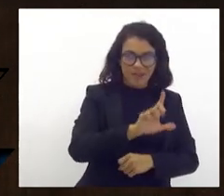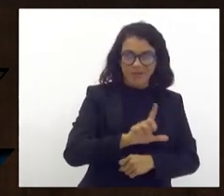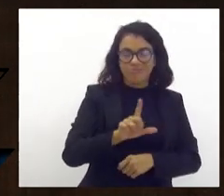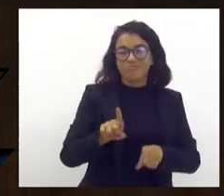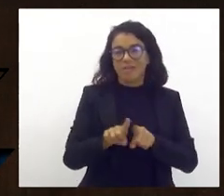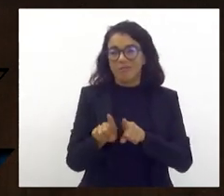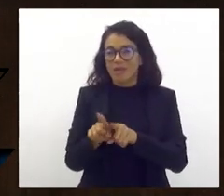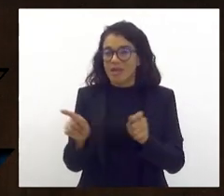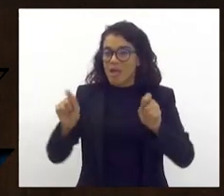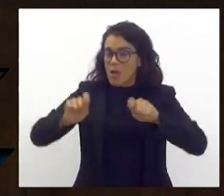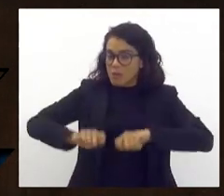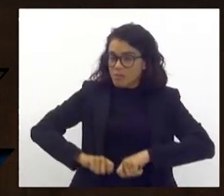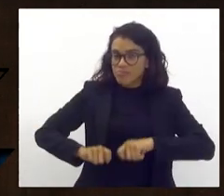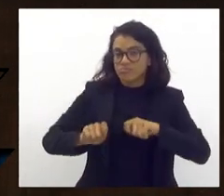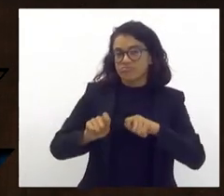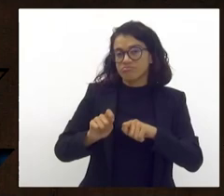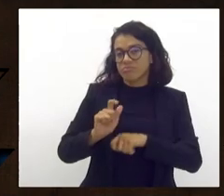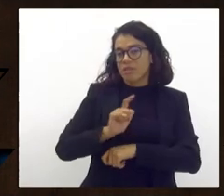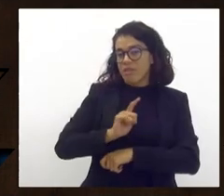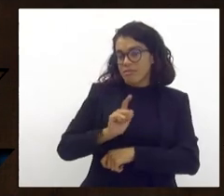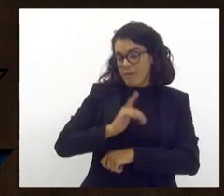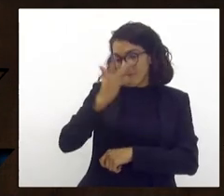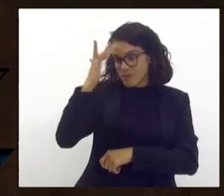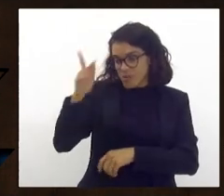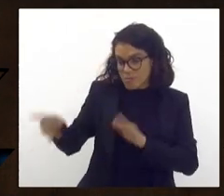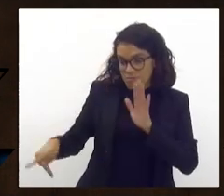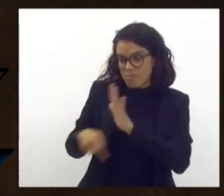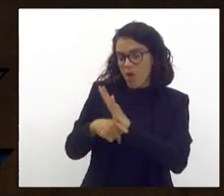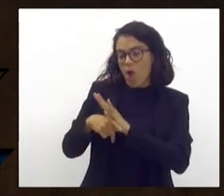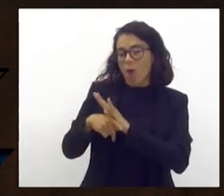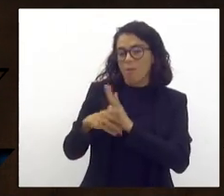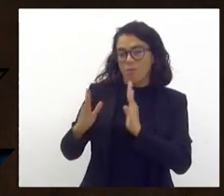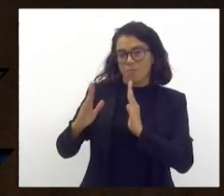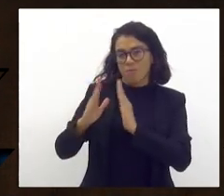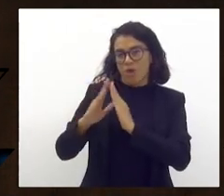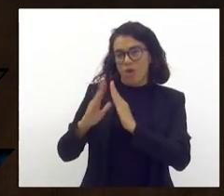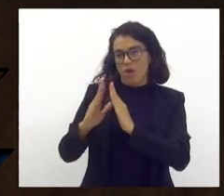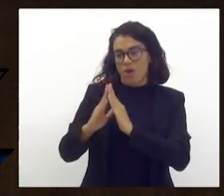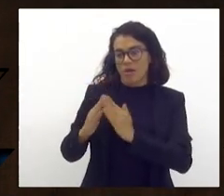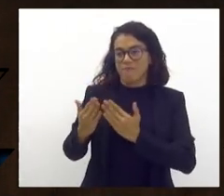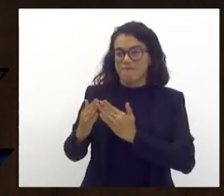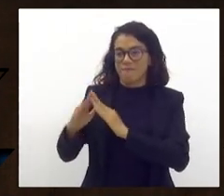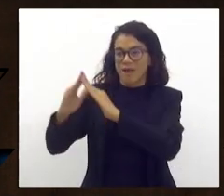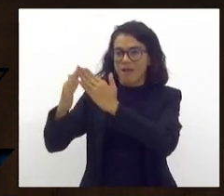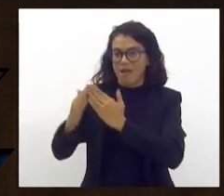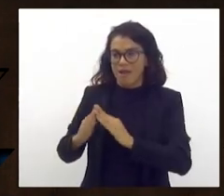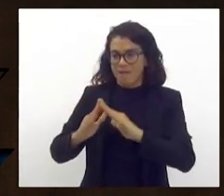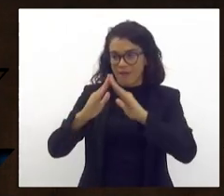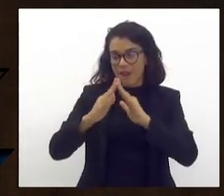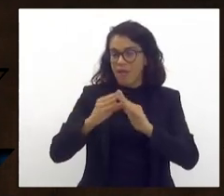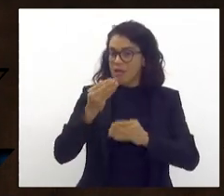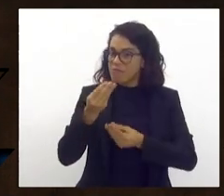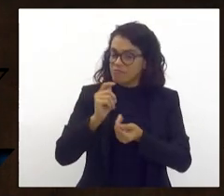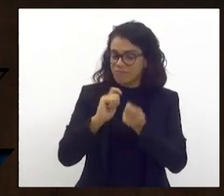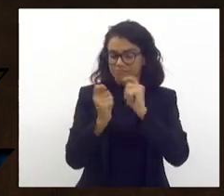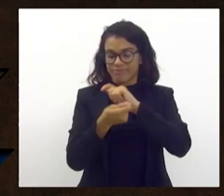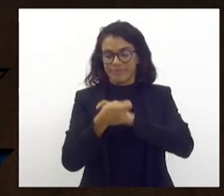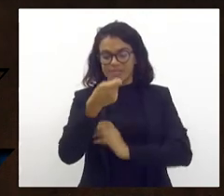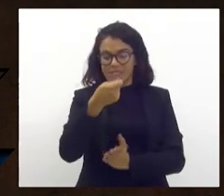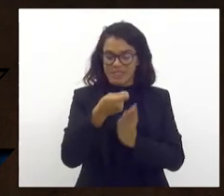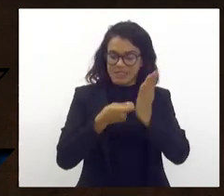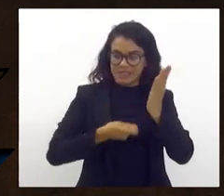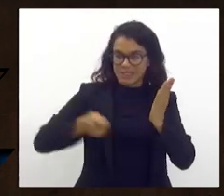possibilidade da gente ter favelados e faveladas enquanto escritores e escritoras, é também necessário